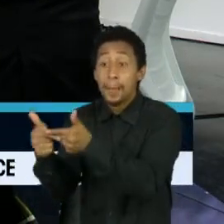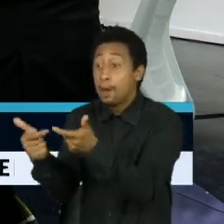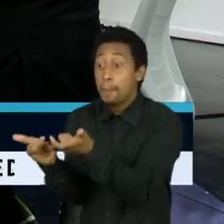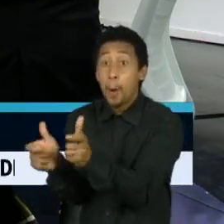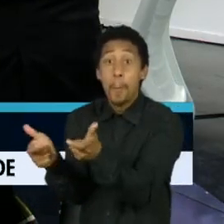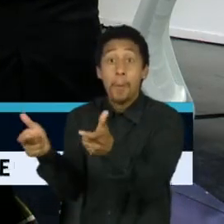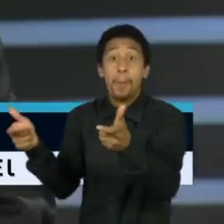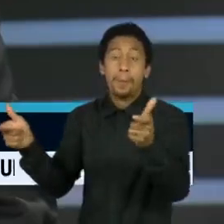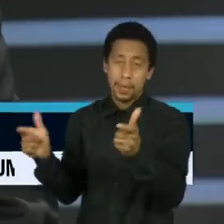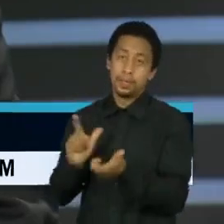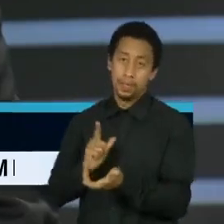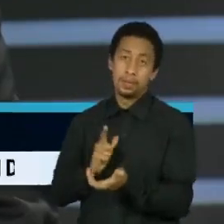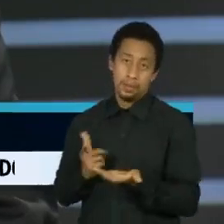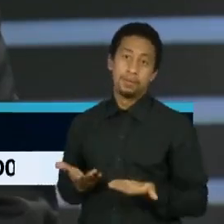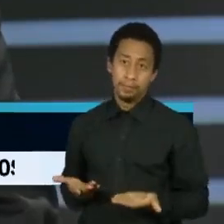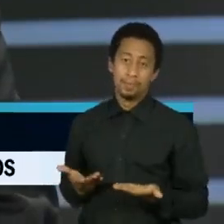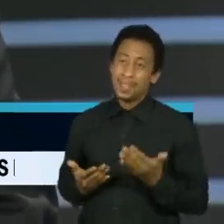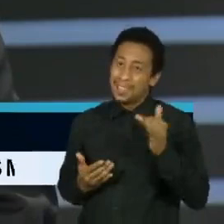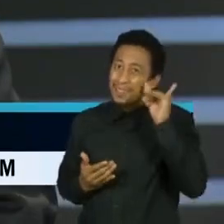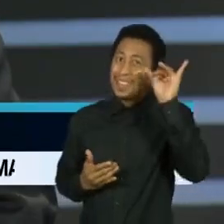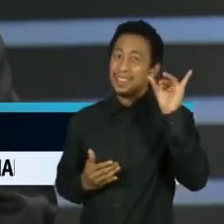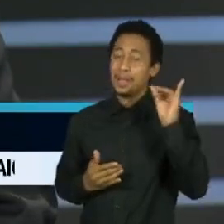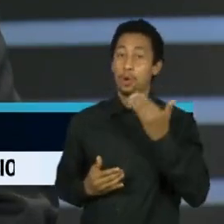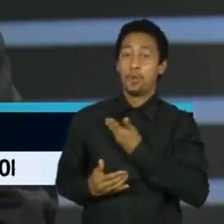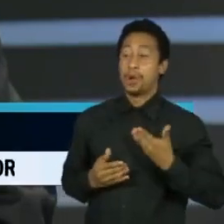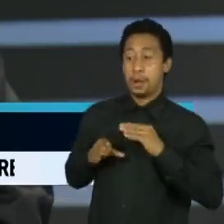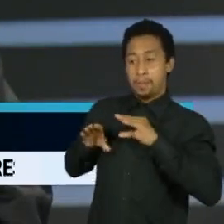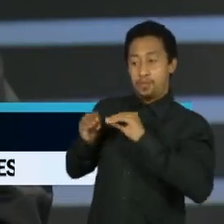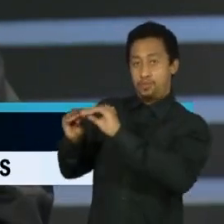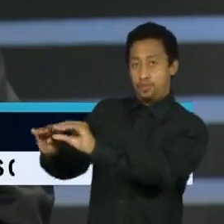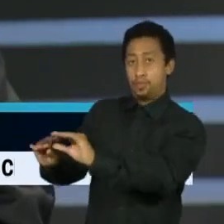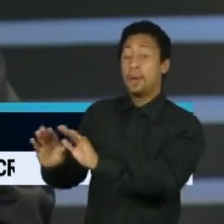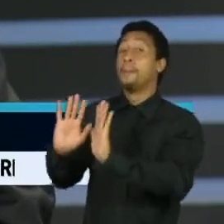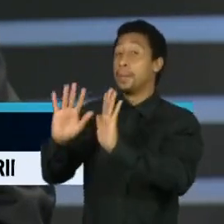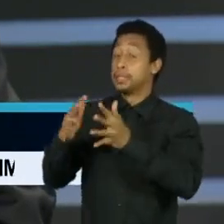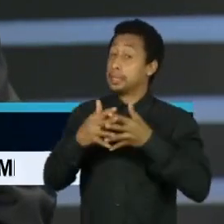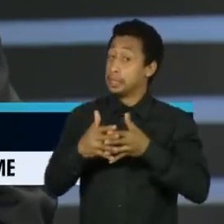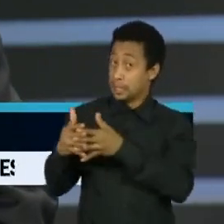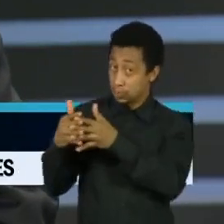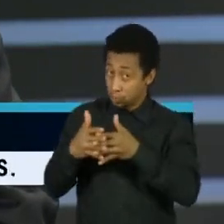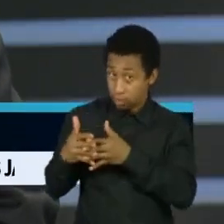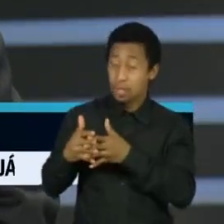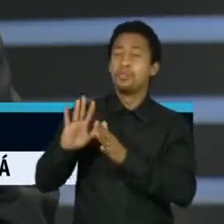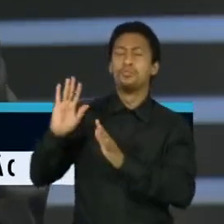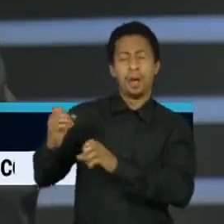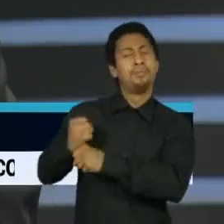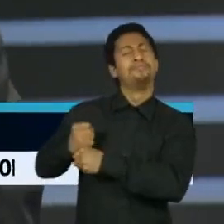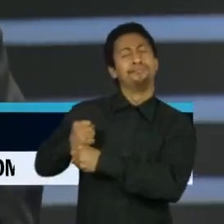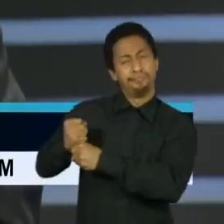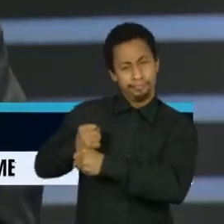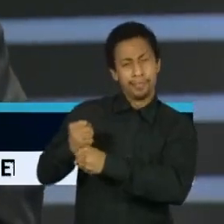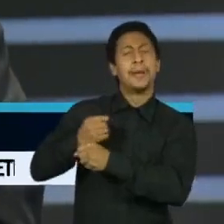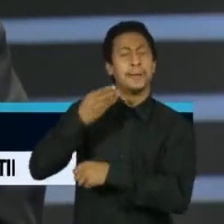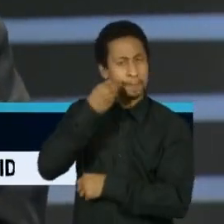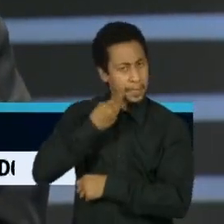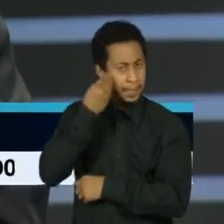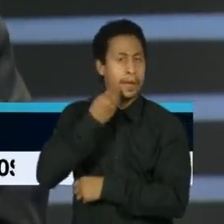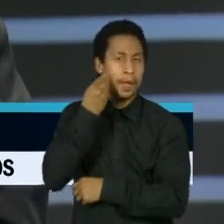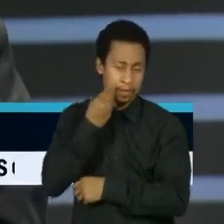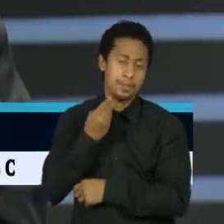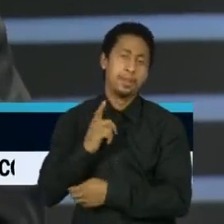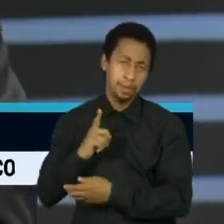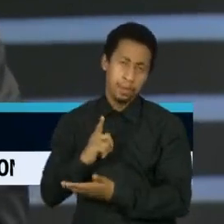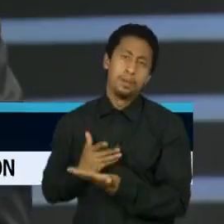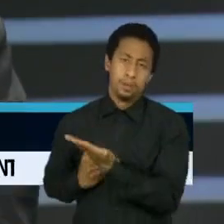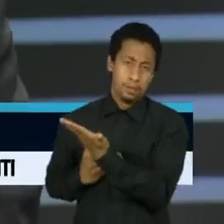poder se realizar, os Estados Unidos têm alguns séculos funcionando, né? Mas isso não vai se realizar de uma hora